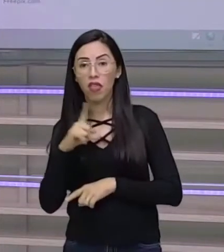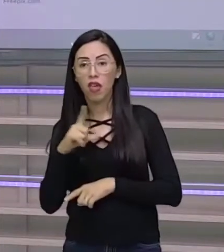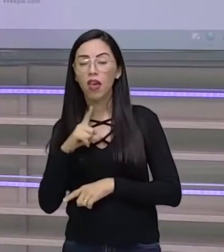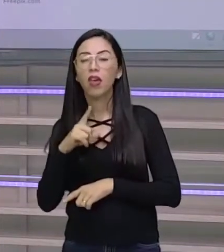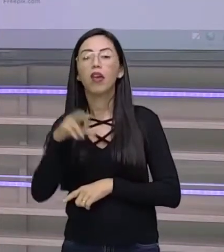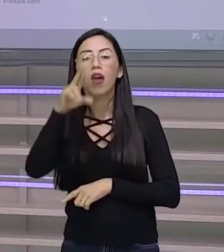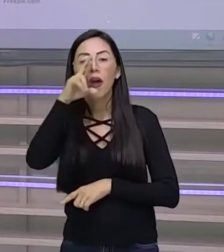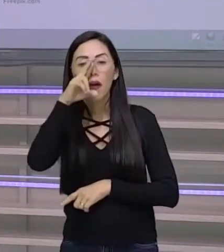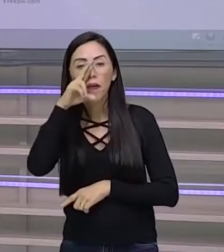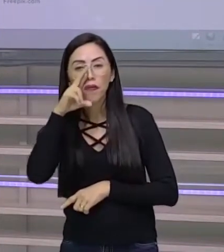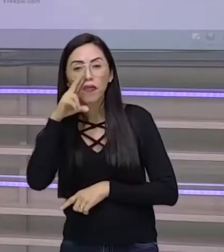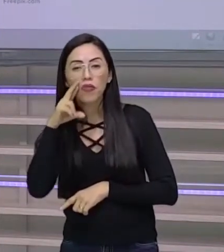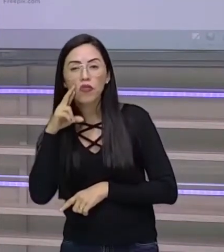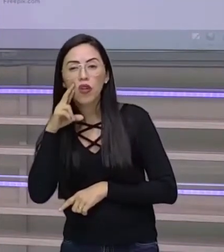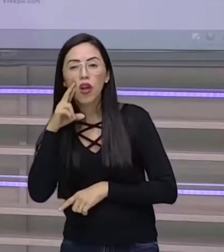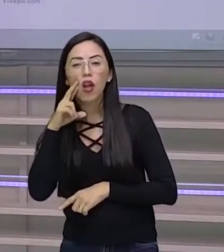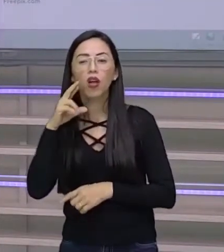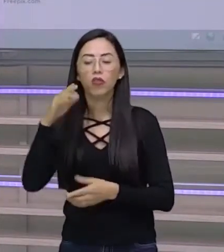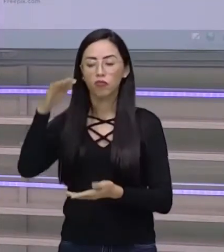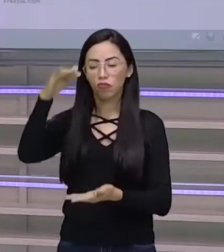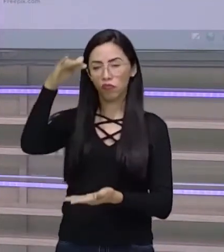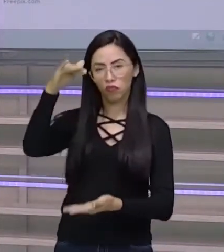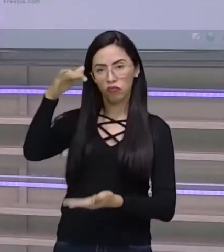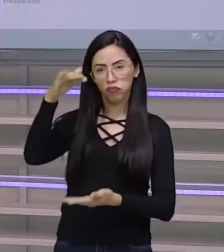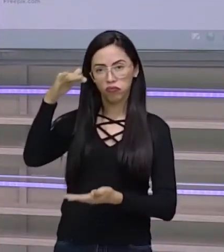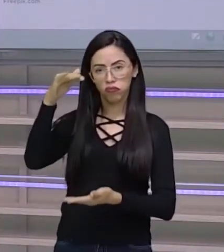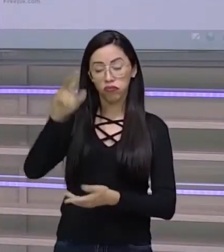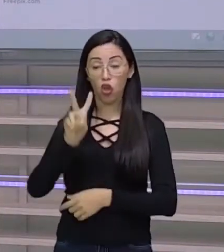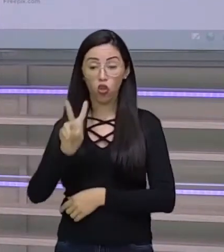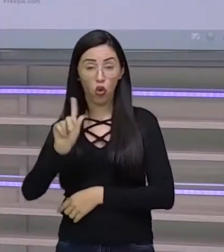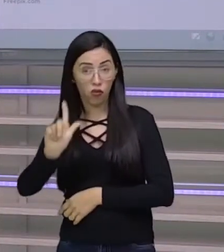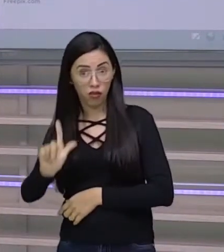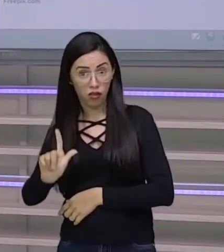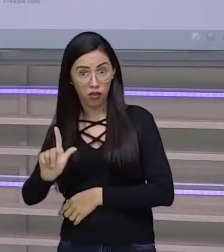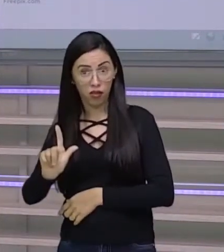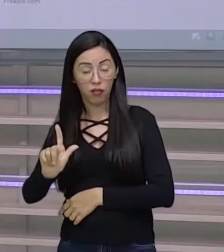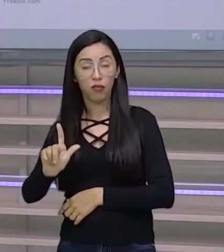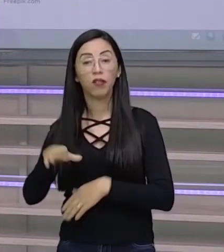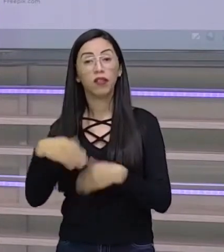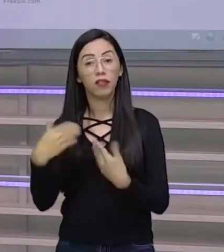garrafinha pequena, garrafinha média, um PET de 2 litros, né? Então, isso é o quê? Medida de